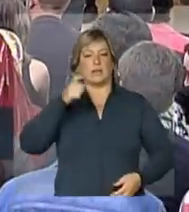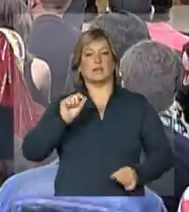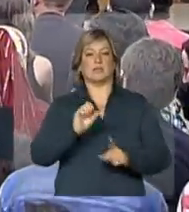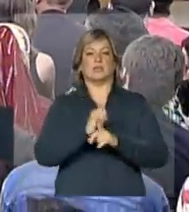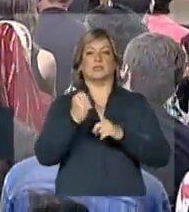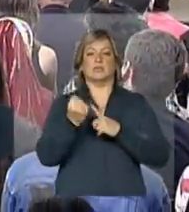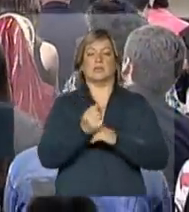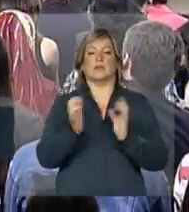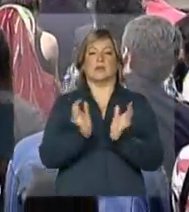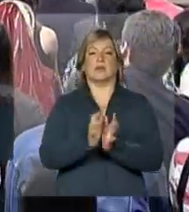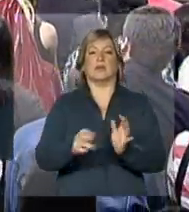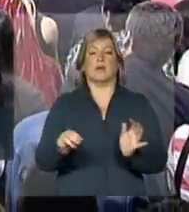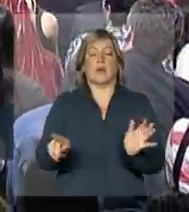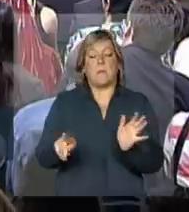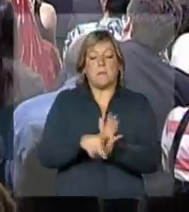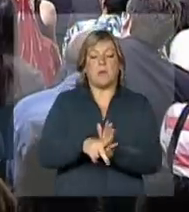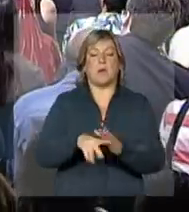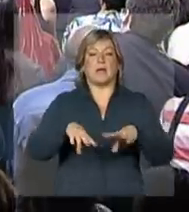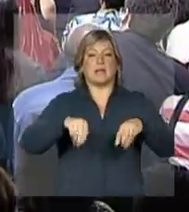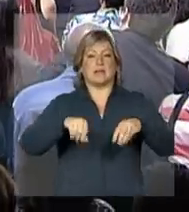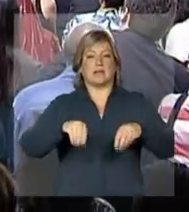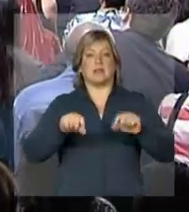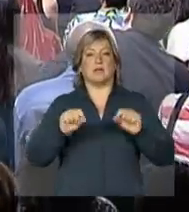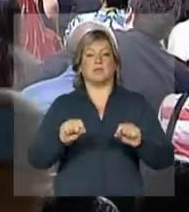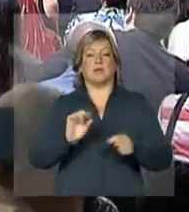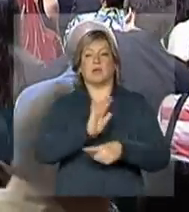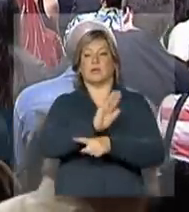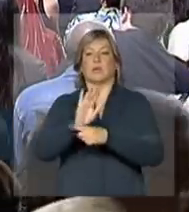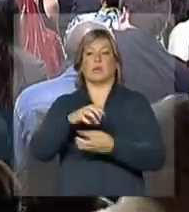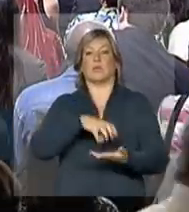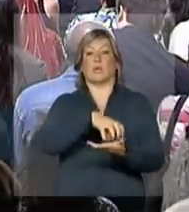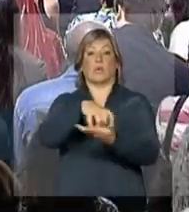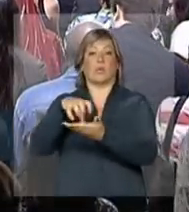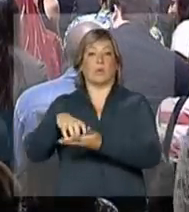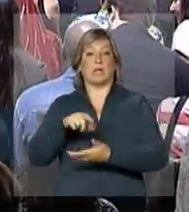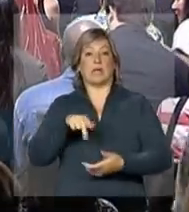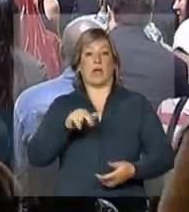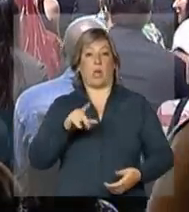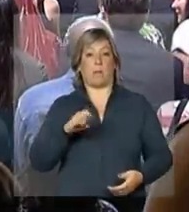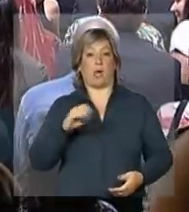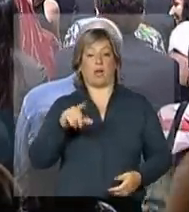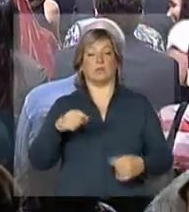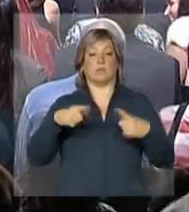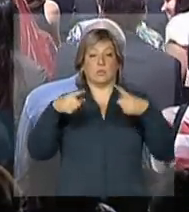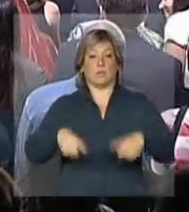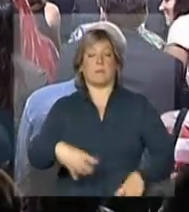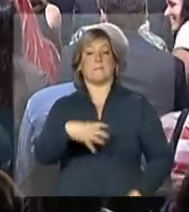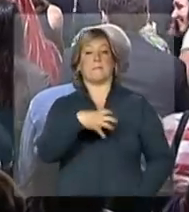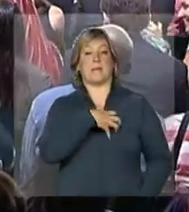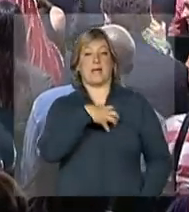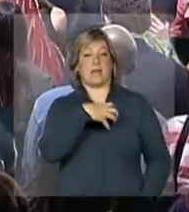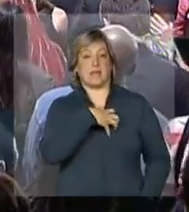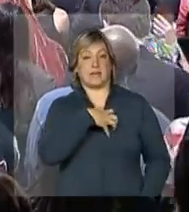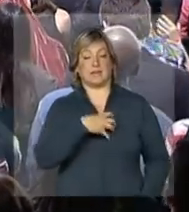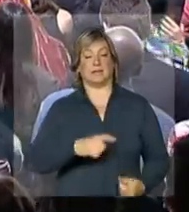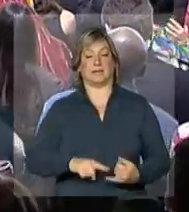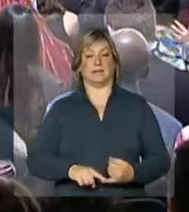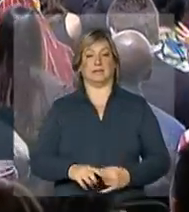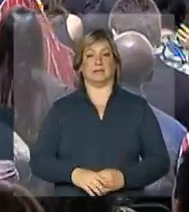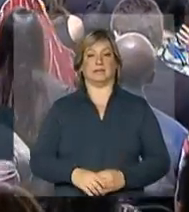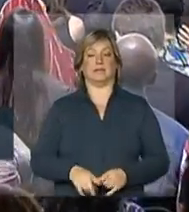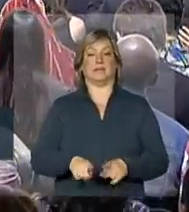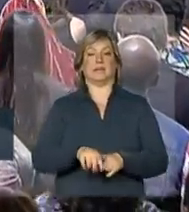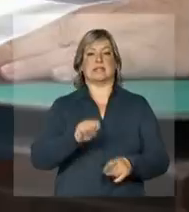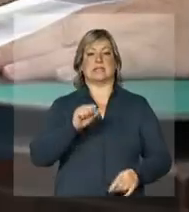desapropriação de territórios em favor das seguintes comunidades kolas no estado da Bahia